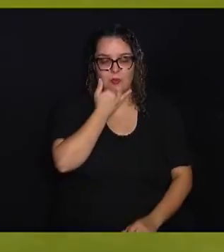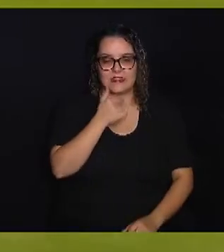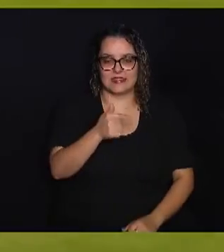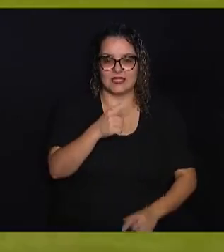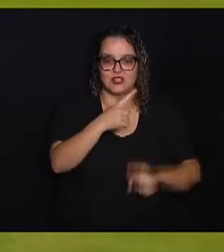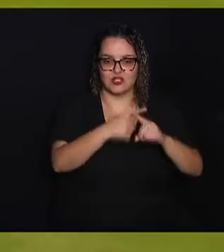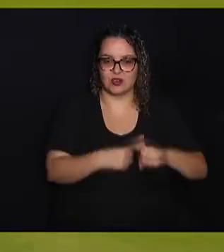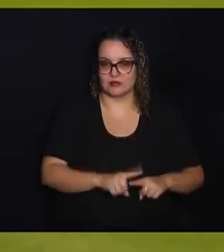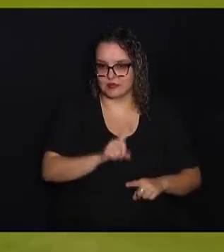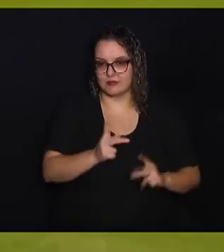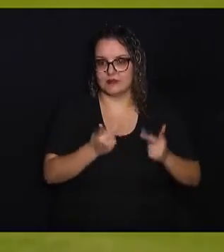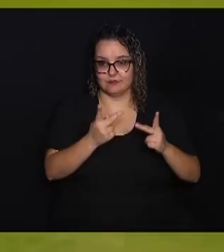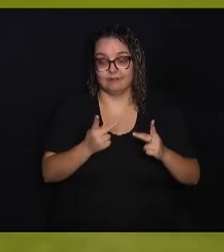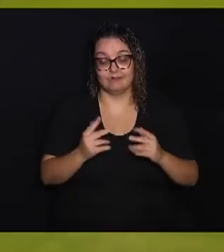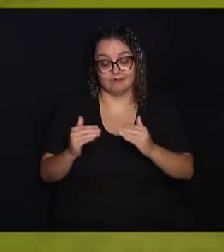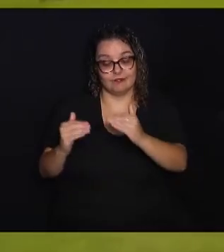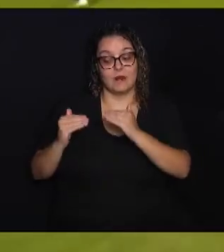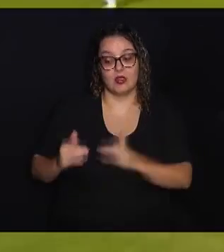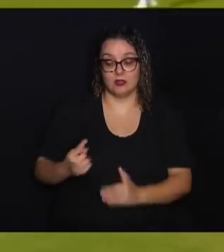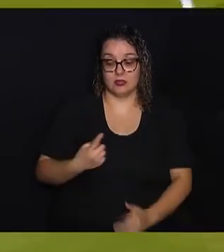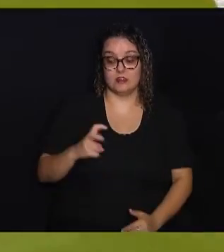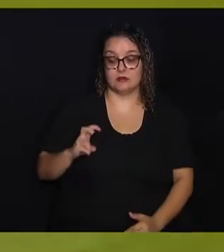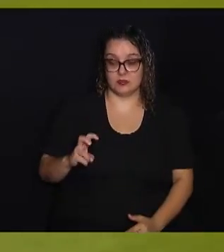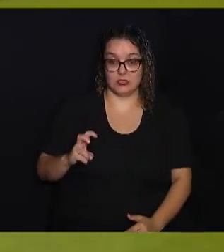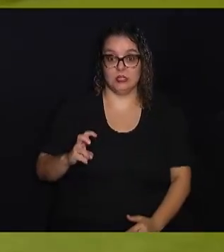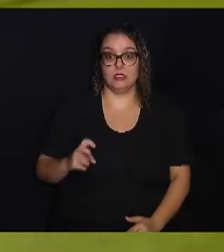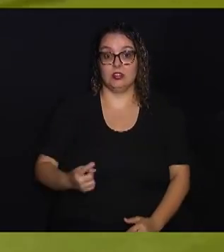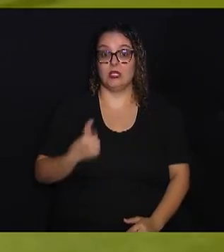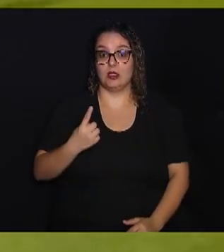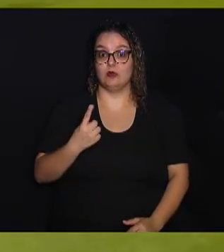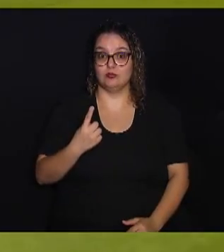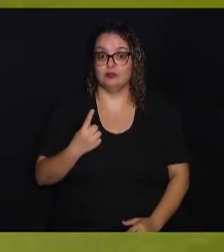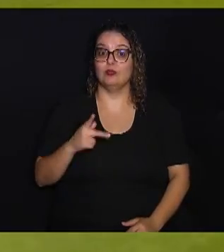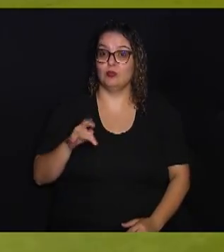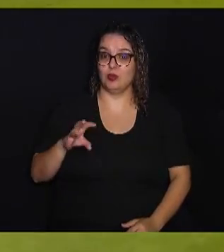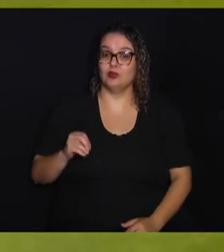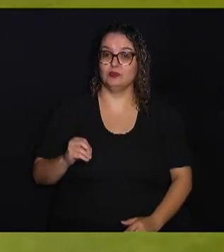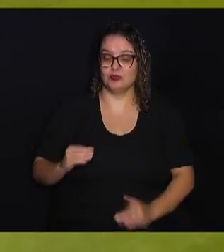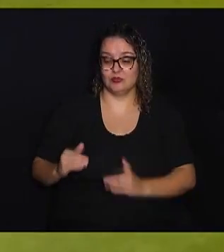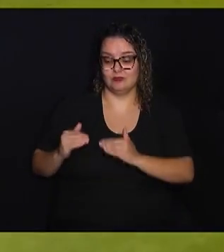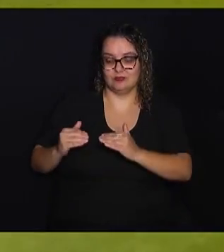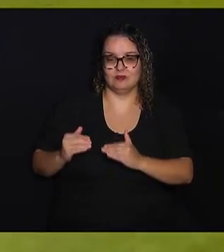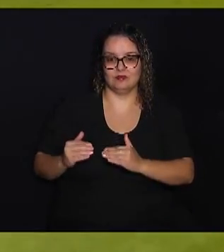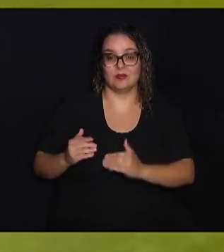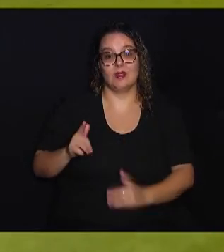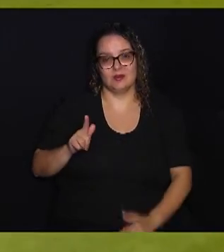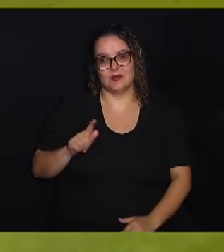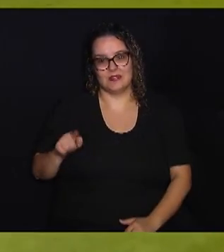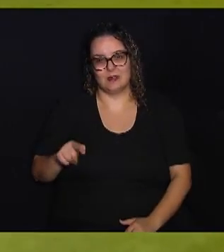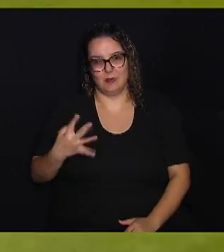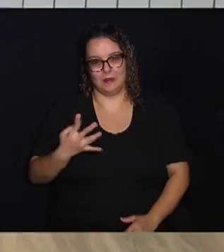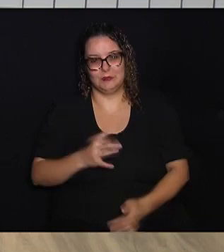para a 15ª posição e fica apenas 1 ponto da Chapecoense, que abre o Z4.